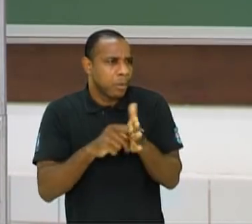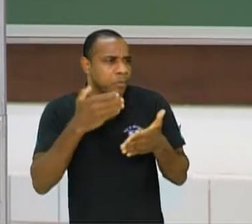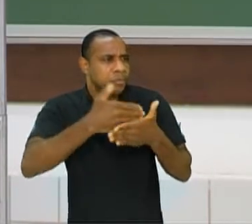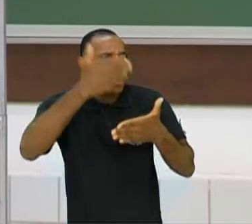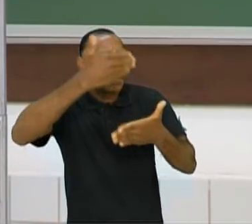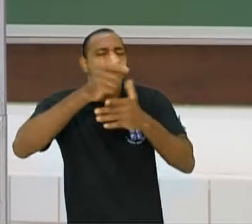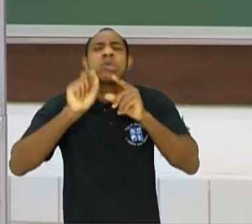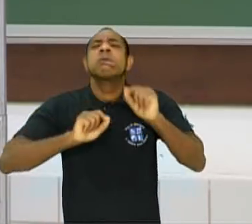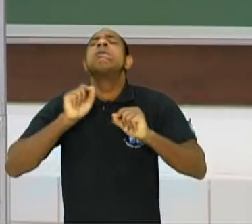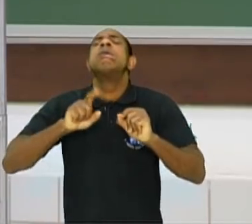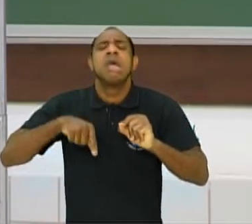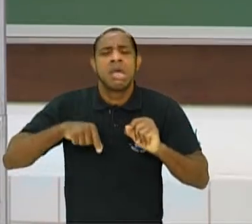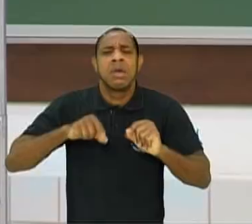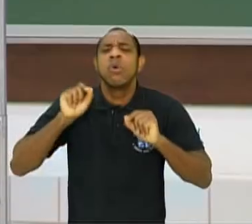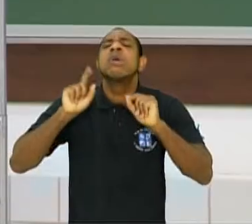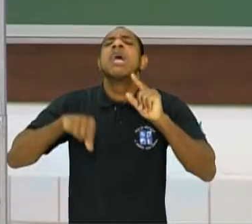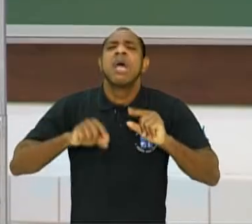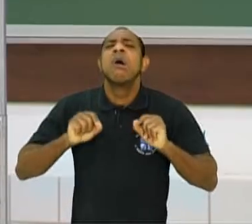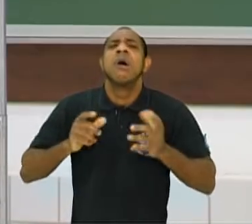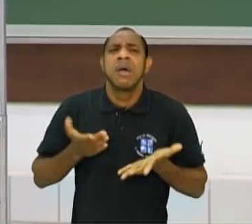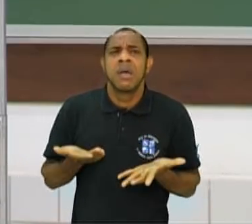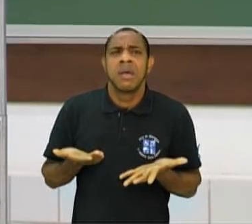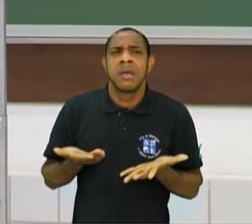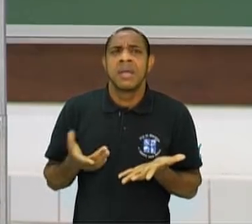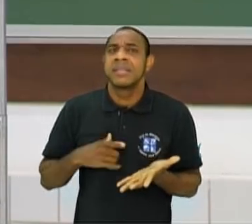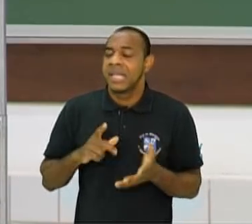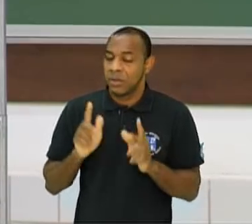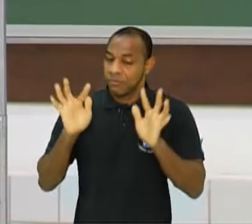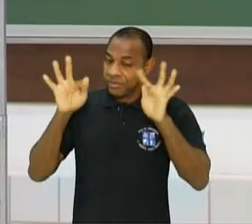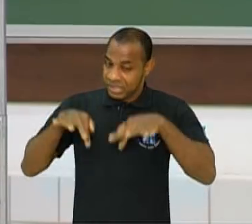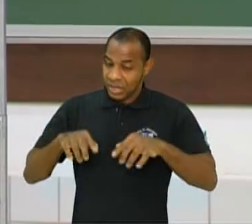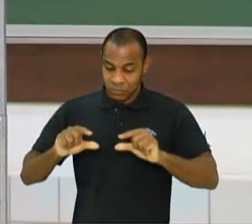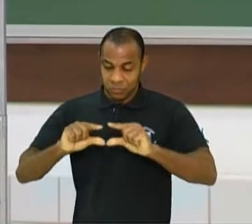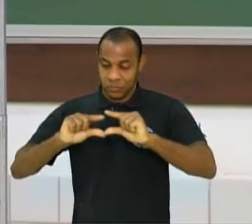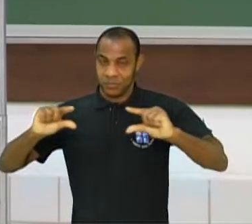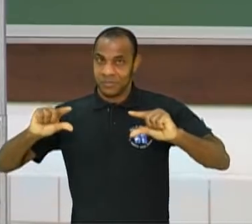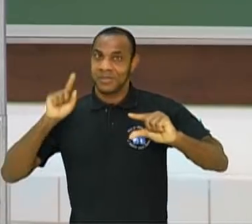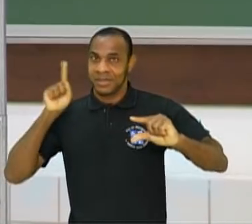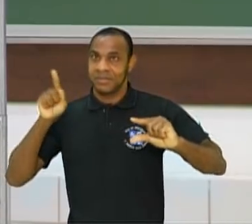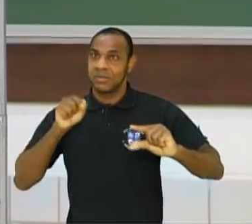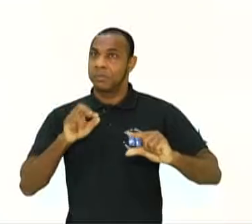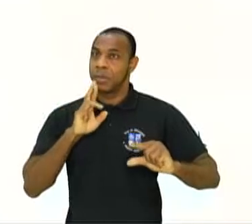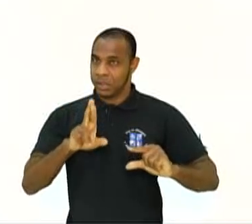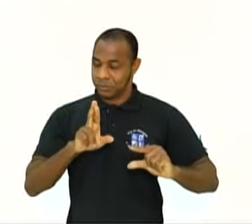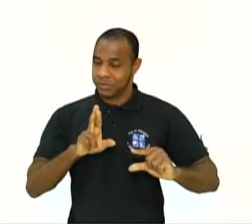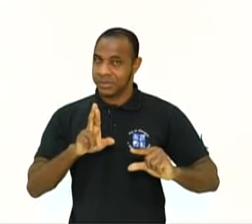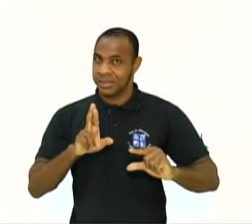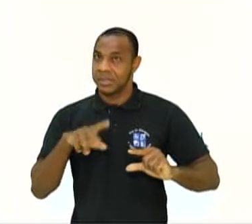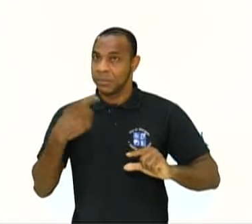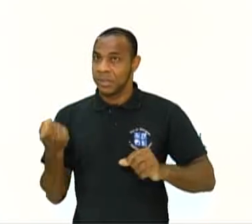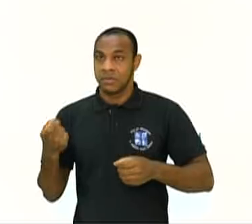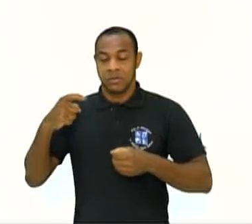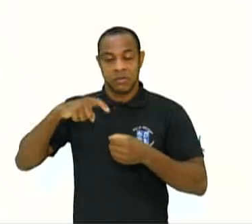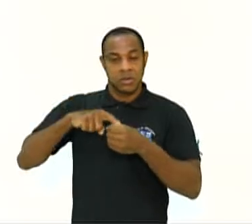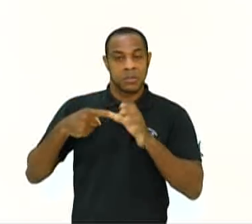era então? Tá ali o finalzinho do texto para que você possa responder. Já voltamos.